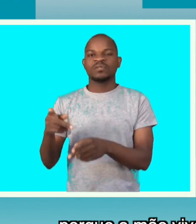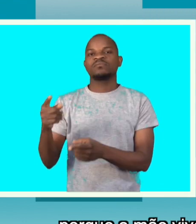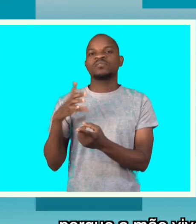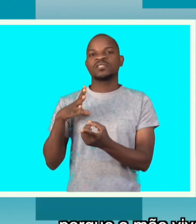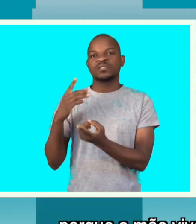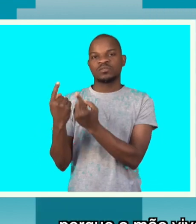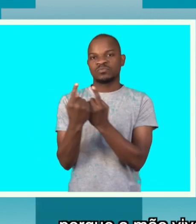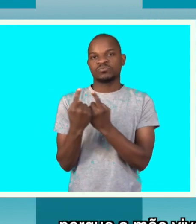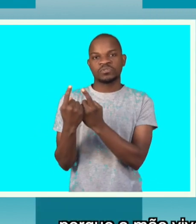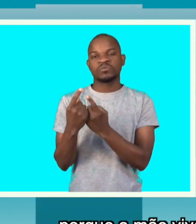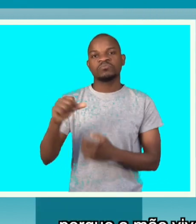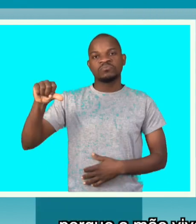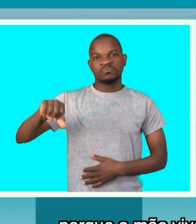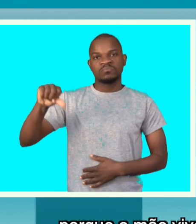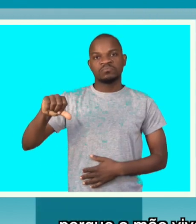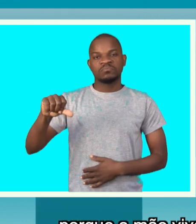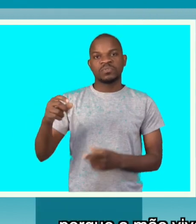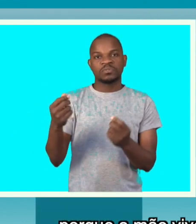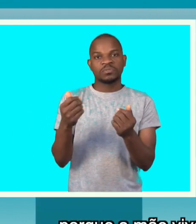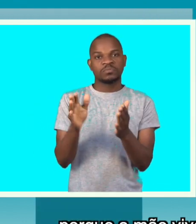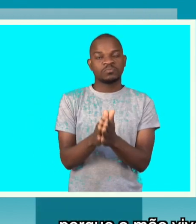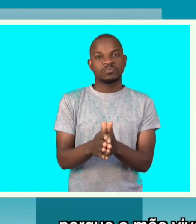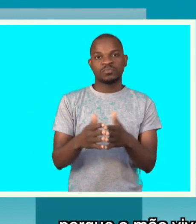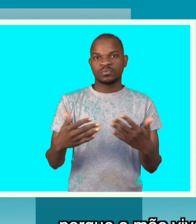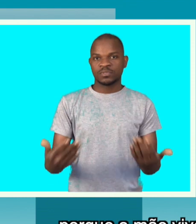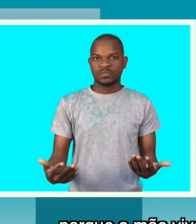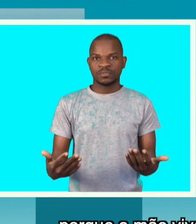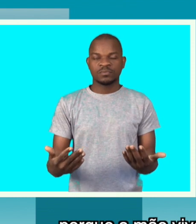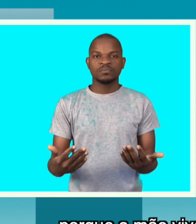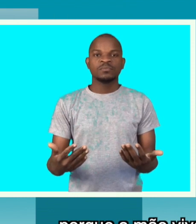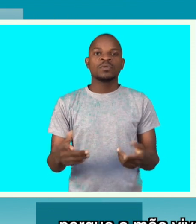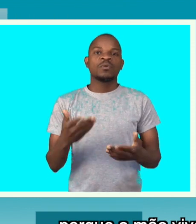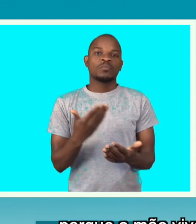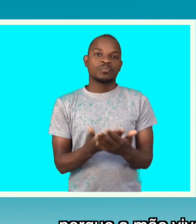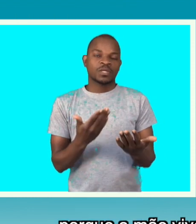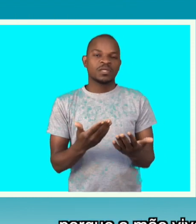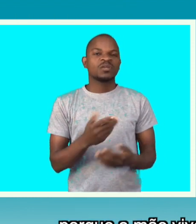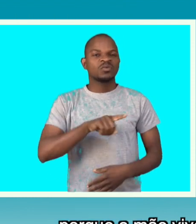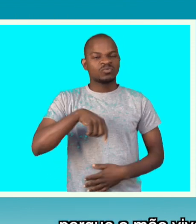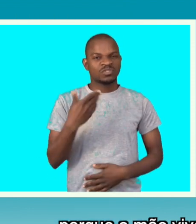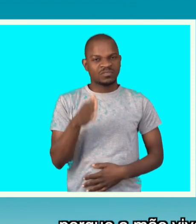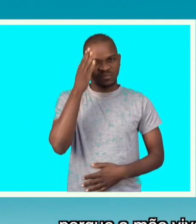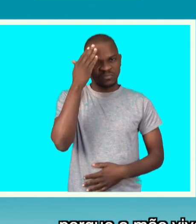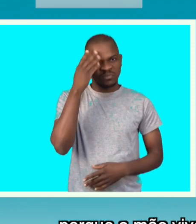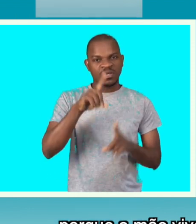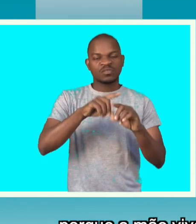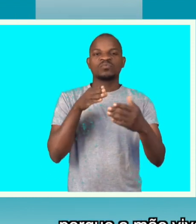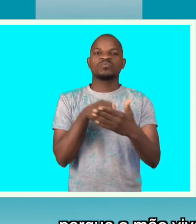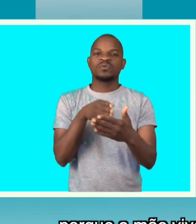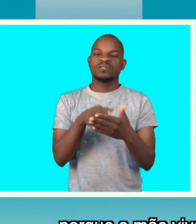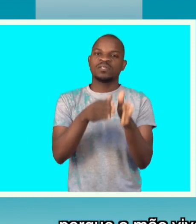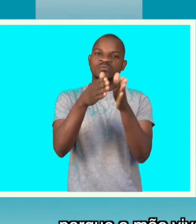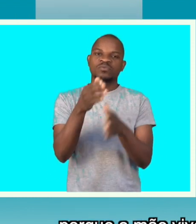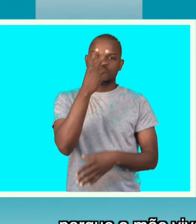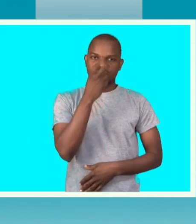também está vivendo essa situação de não ter renda, por causa destas